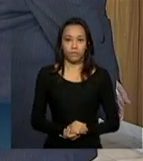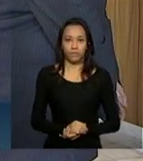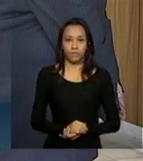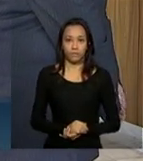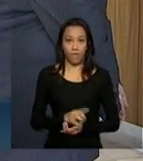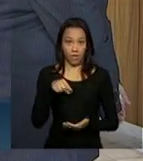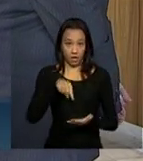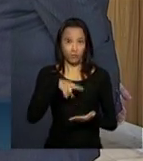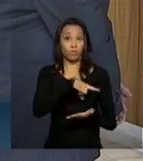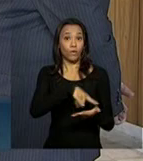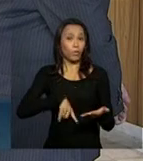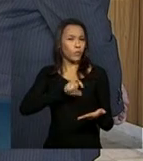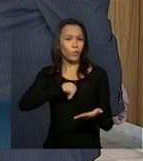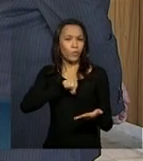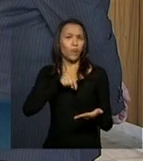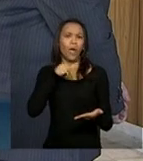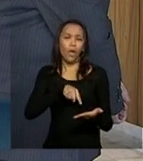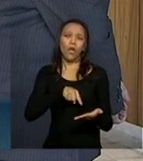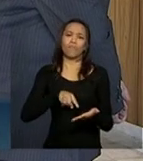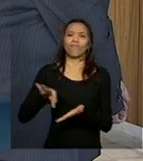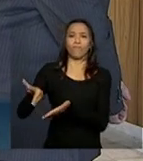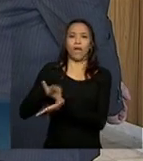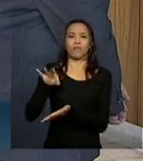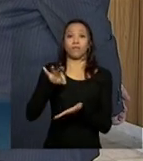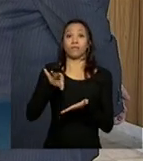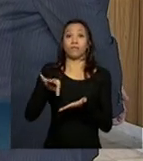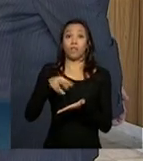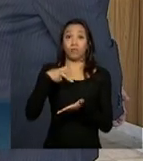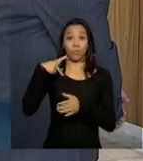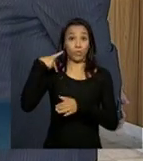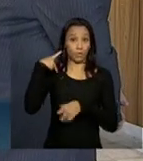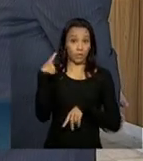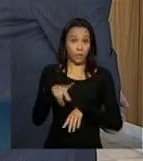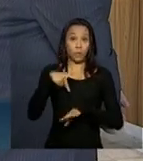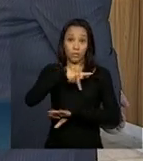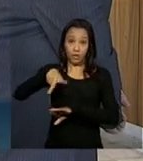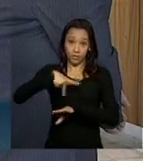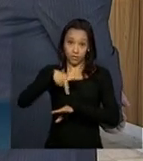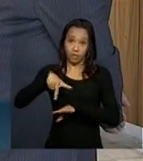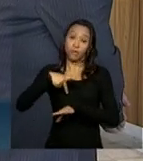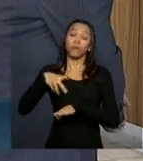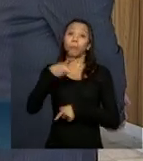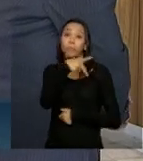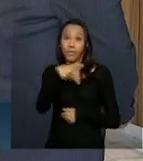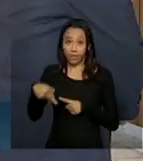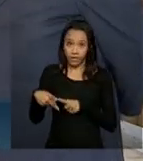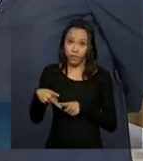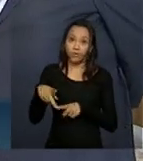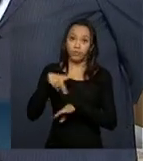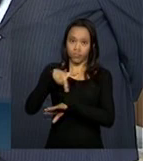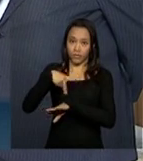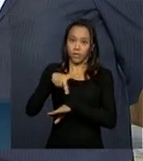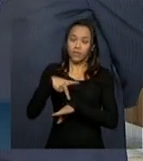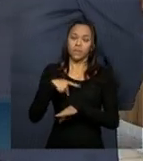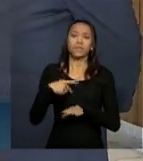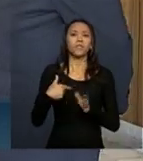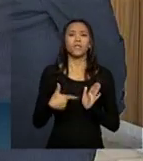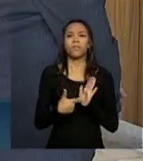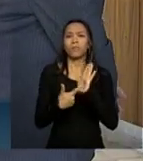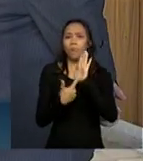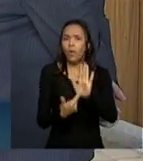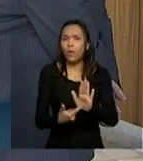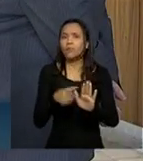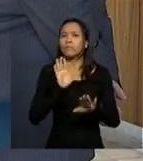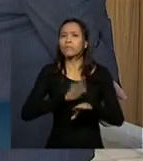A carta, que é um documento assinado pelo chefe de Estado do país de origem, que indica a classe do chefe da